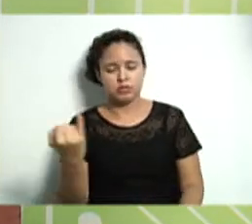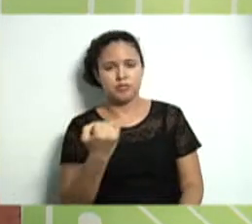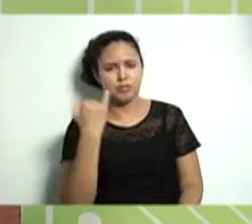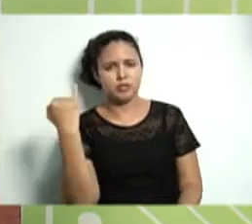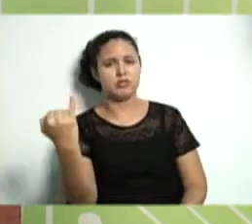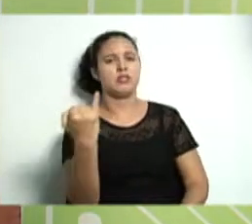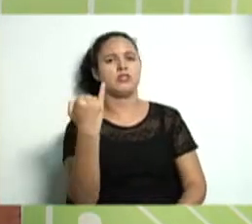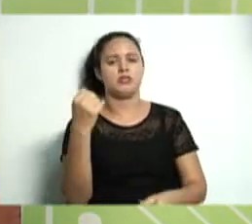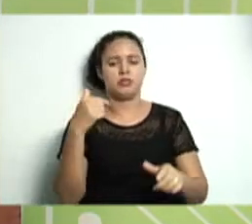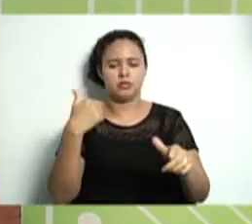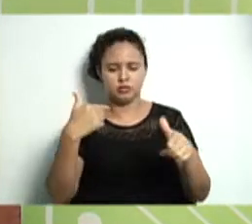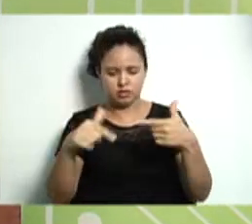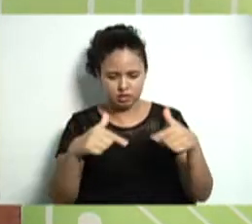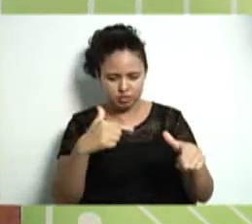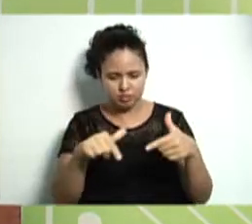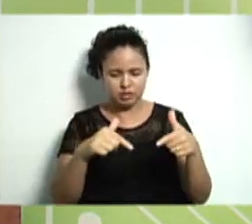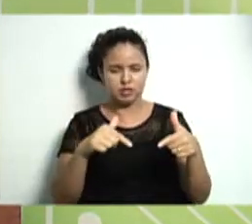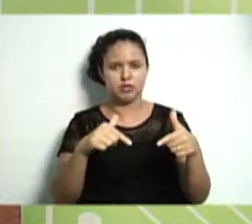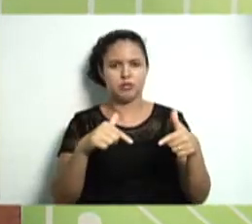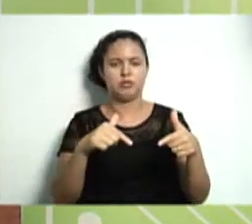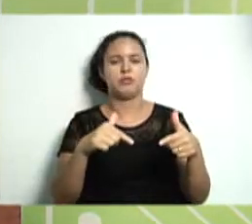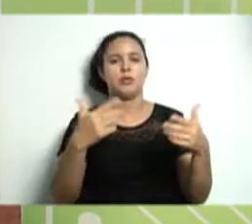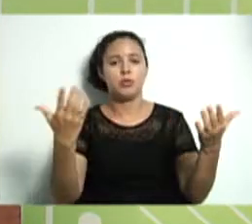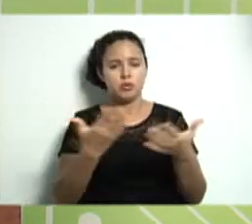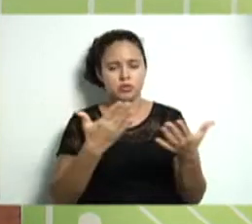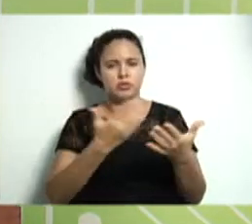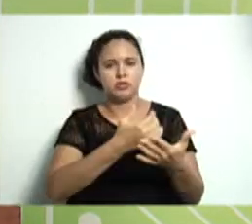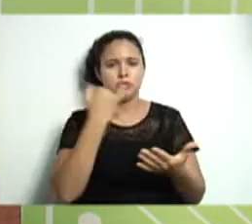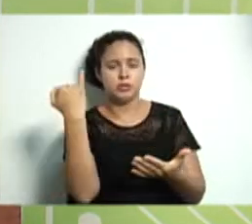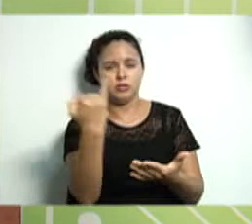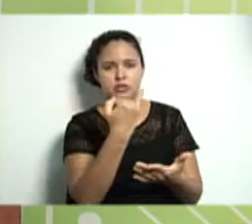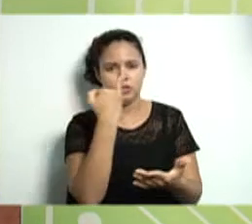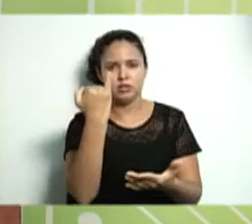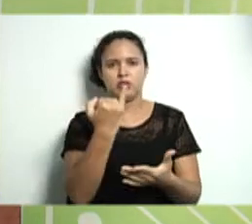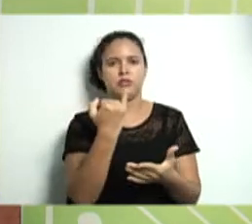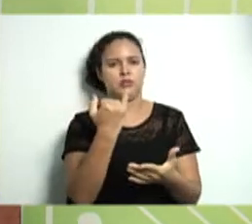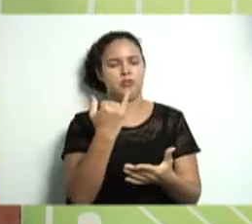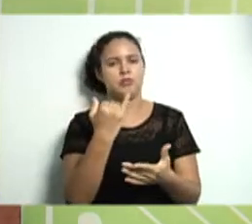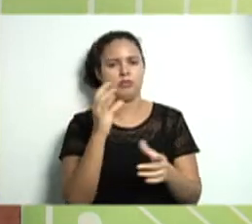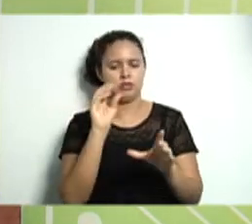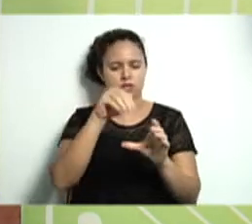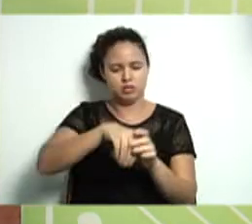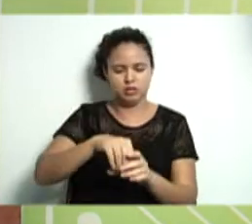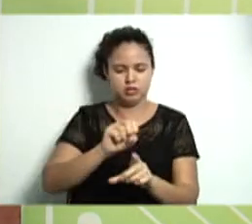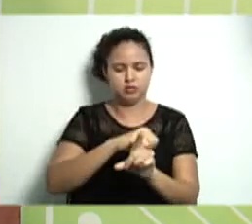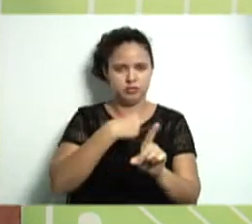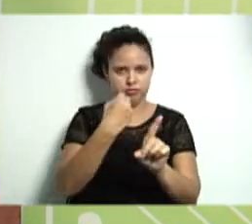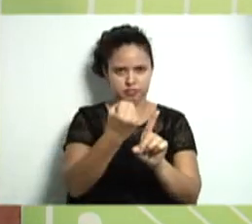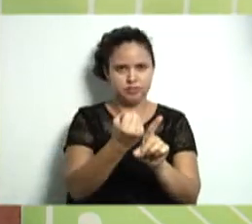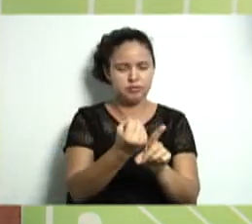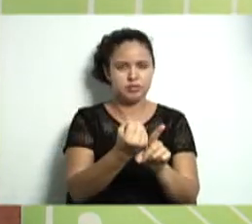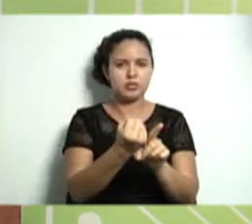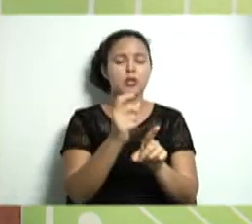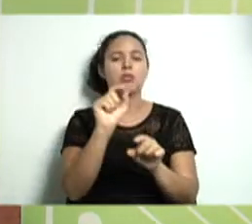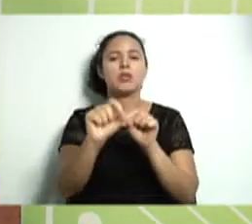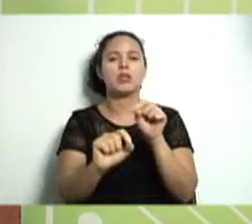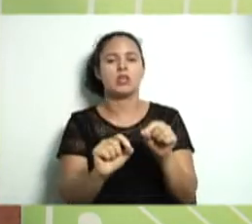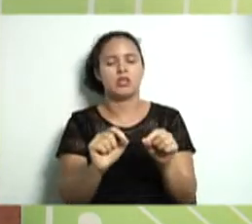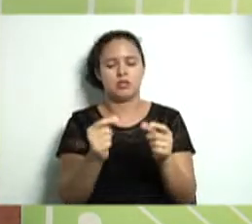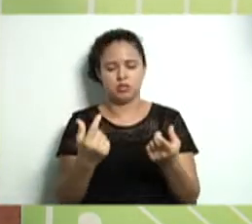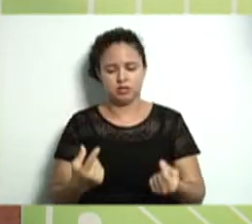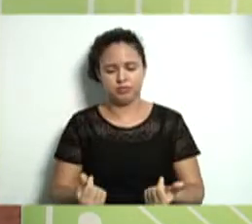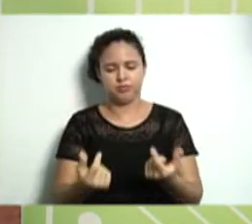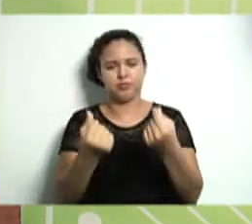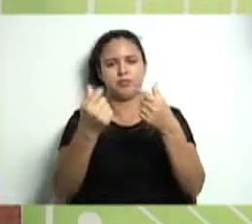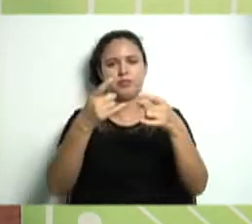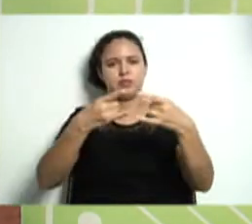central do atual modo de produção que nós vivemos, que é o capitalismo. E também